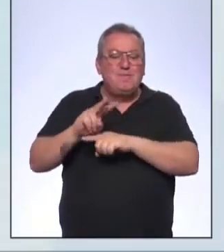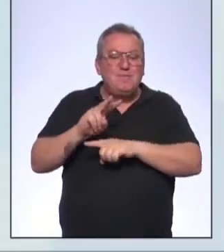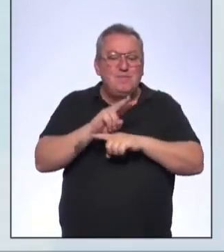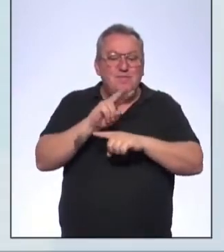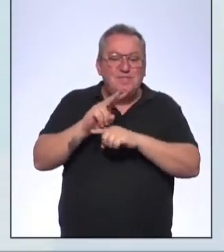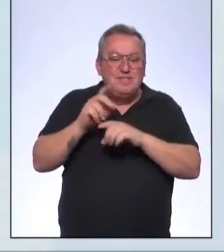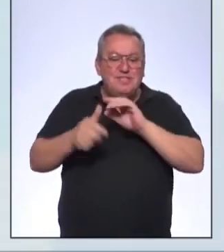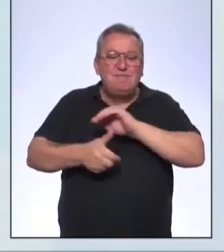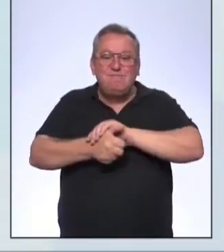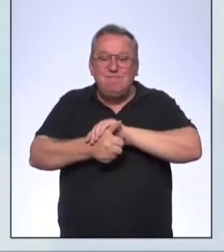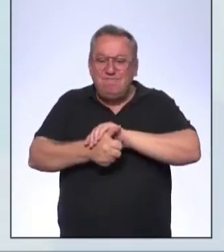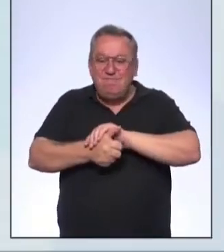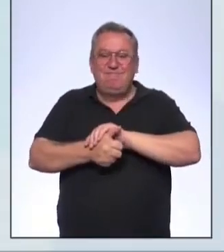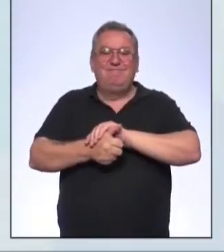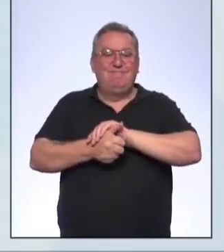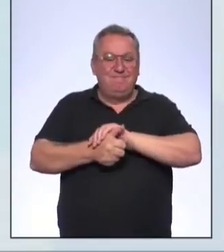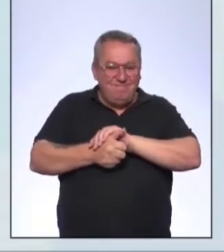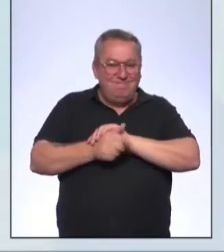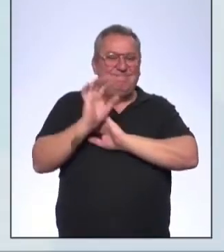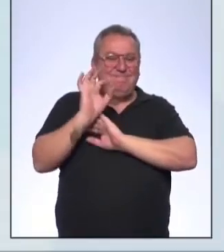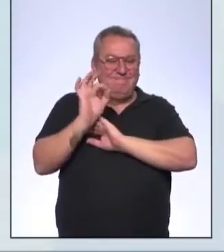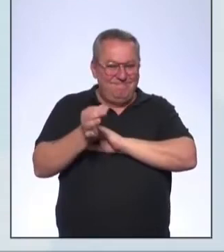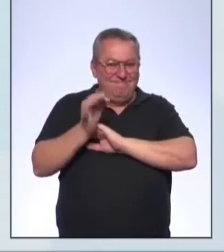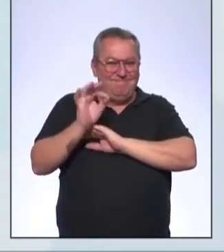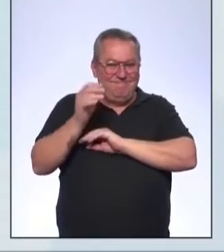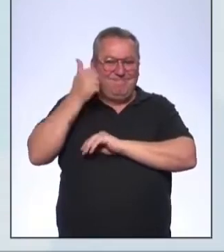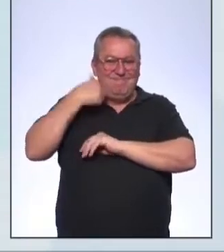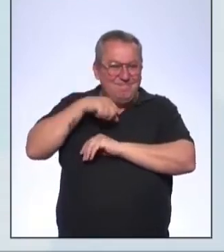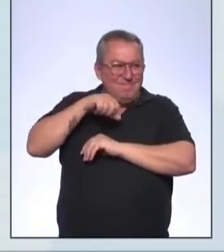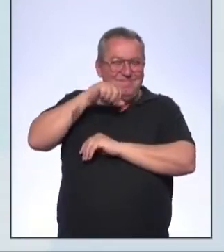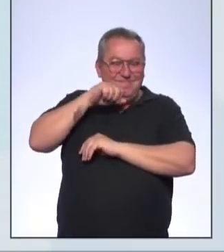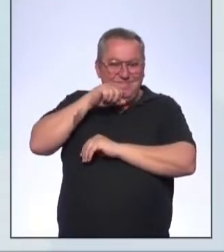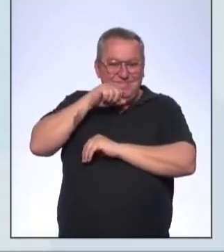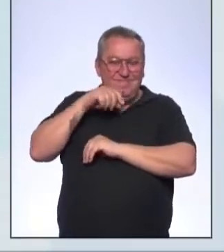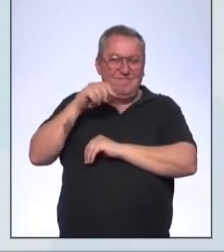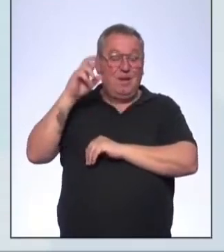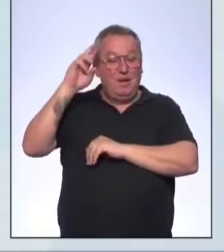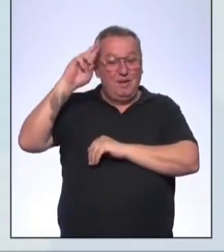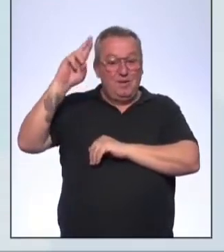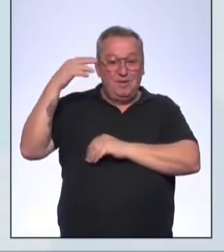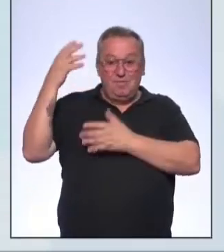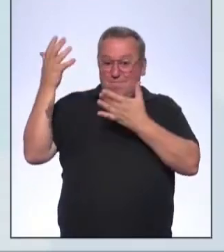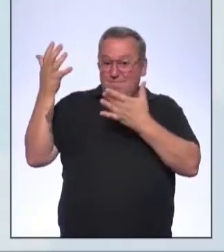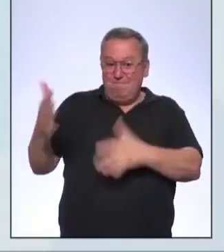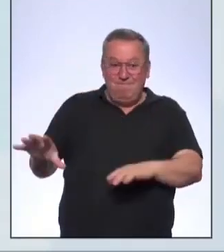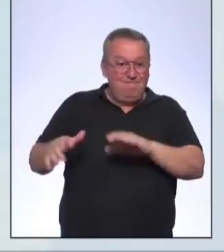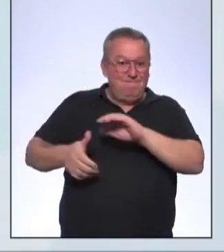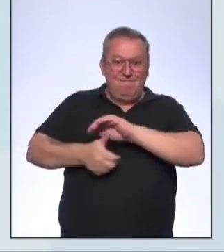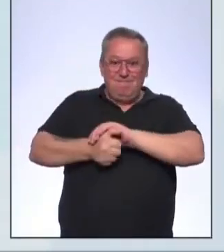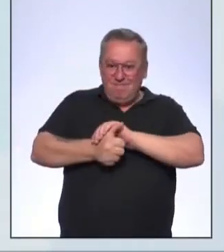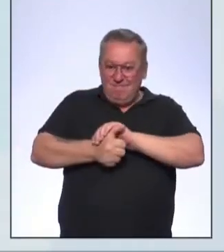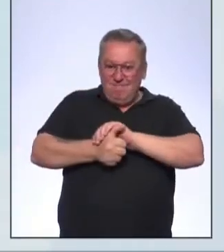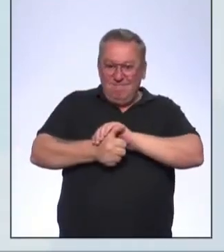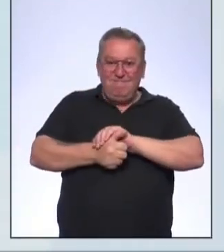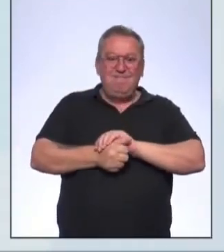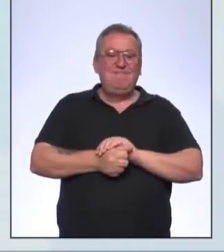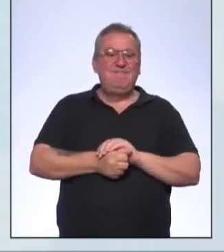da Tartaruga isso mesmo a mãe aquela senhora que não queria Galileia